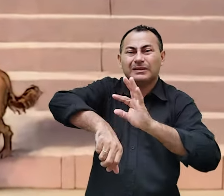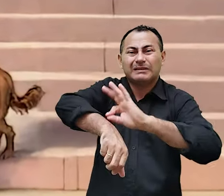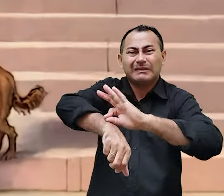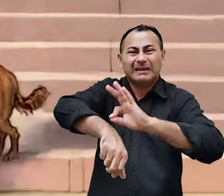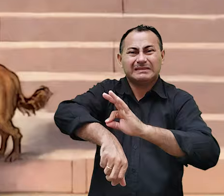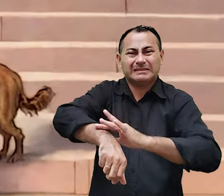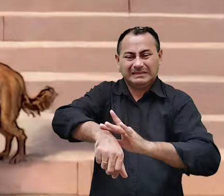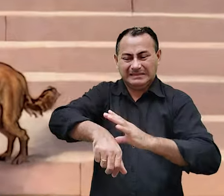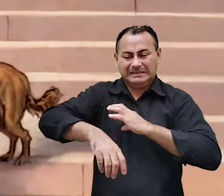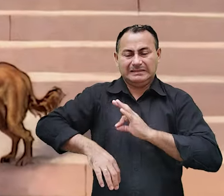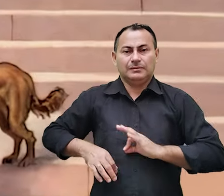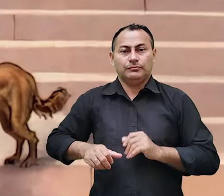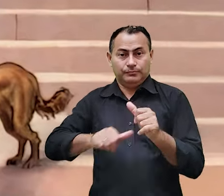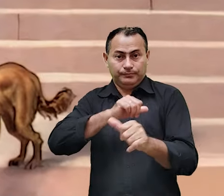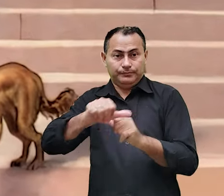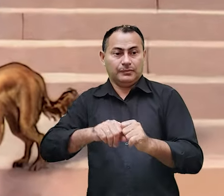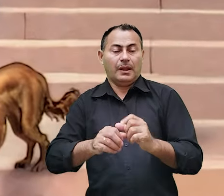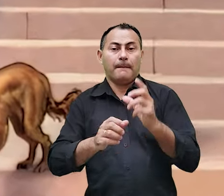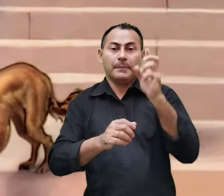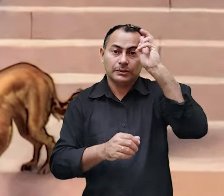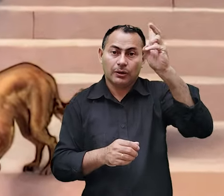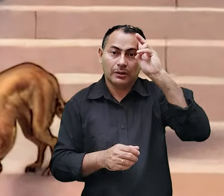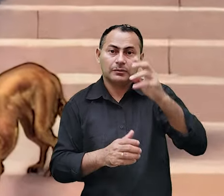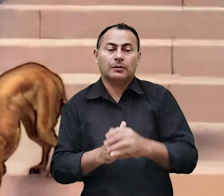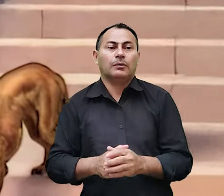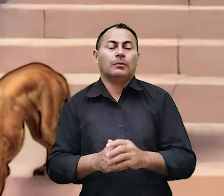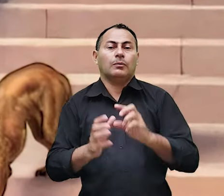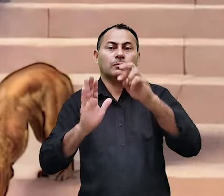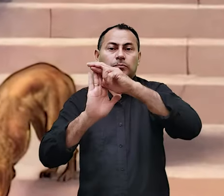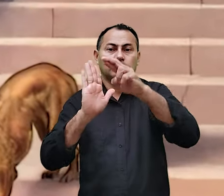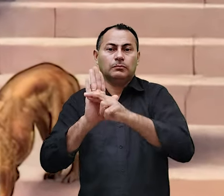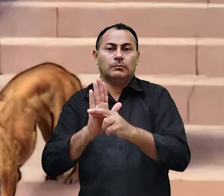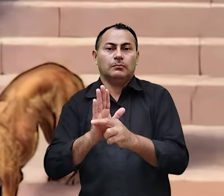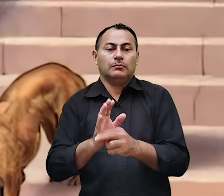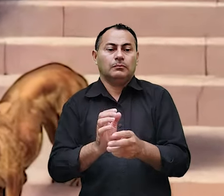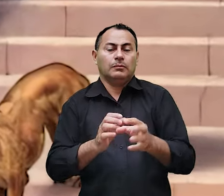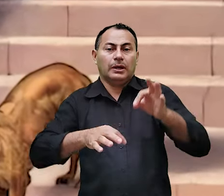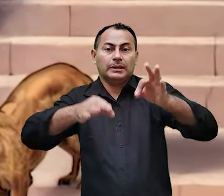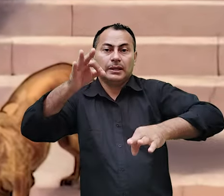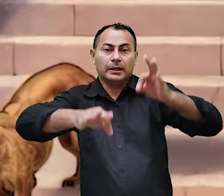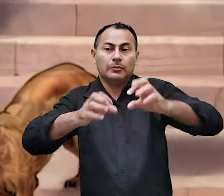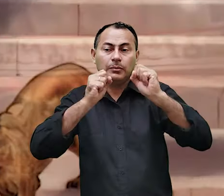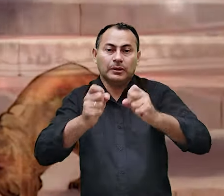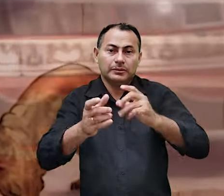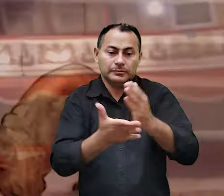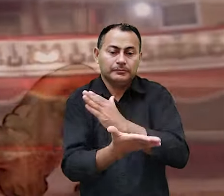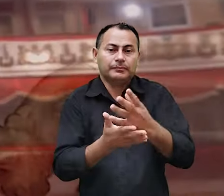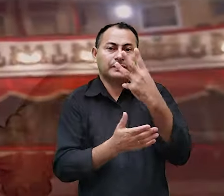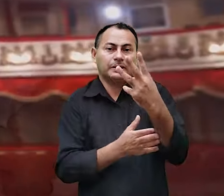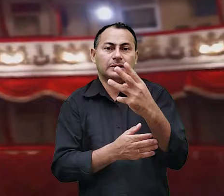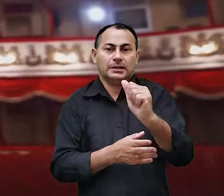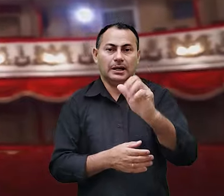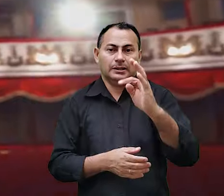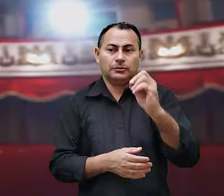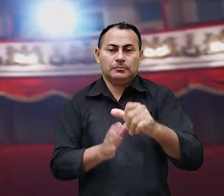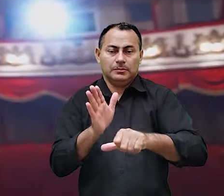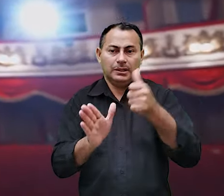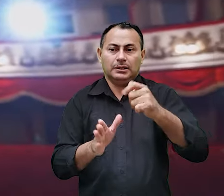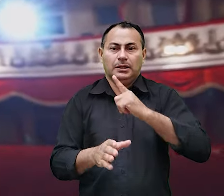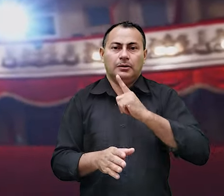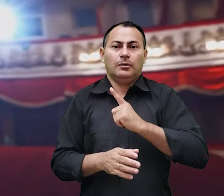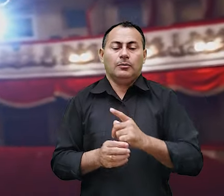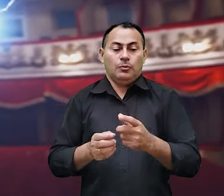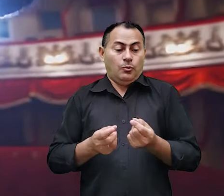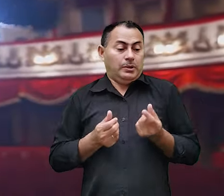suas feridas. Se formos transformar essa parábola em um roteiro para uma peça de teatro, poderíamos dividi-la em 3